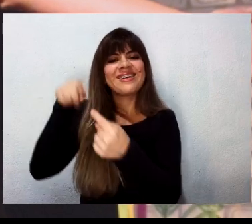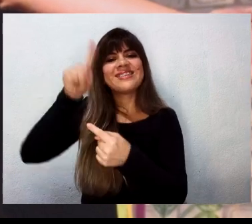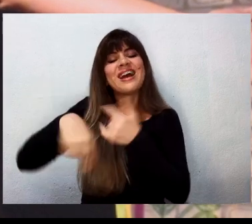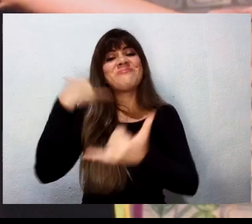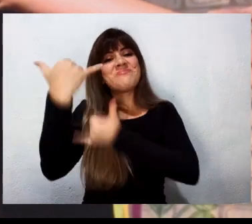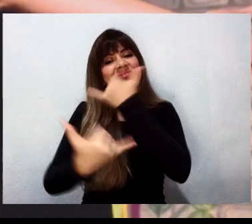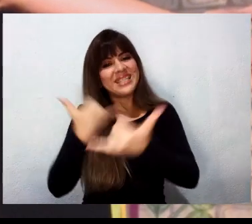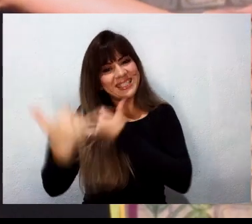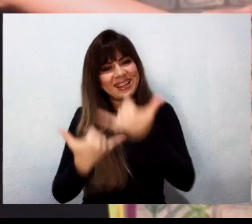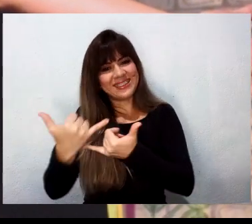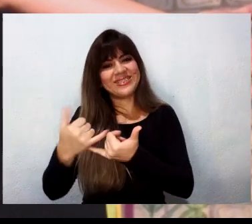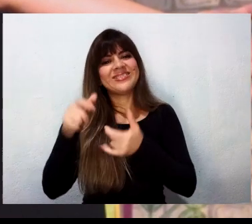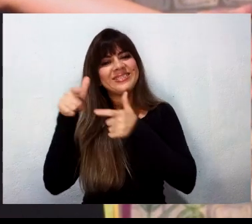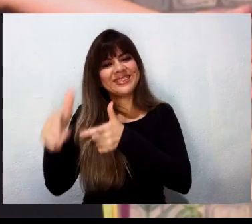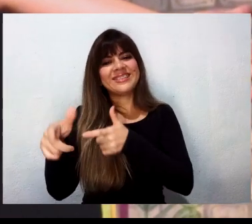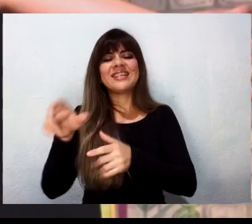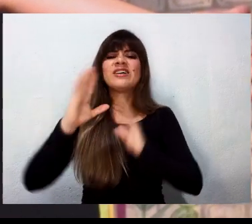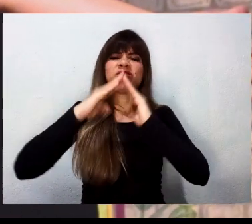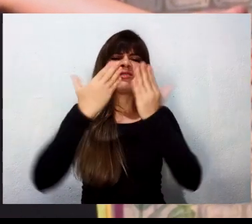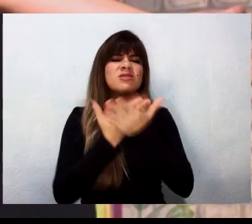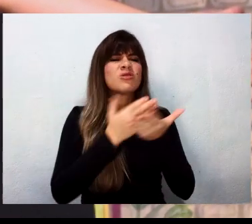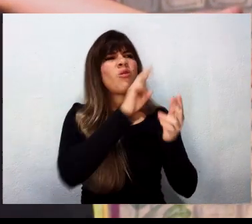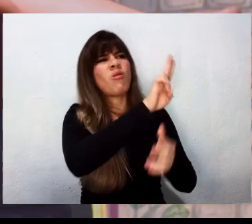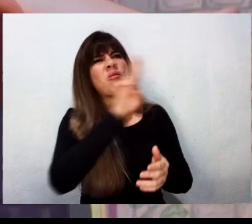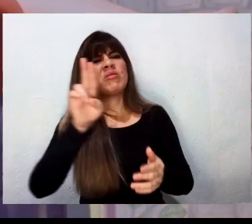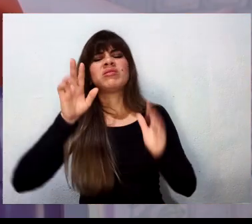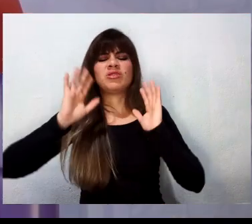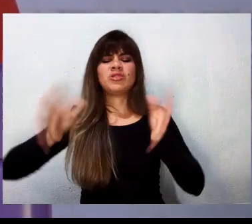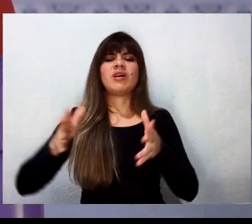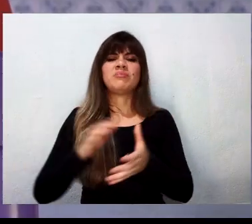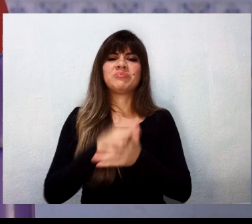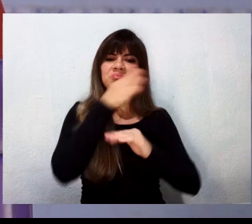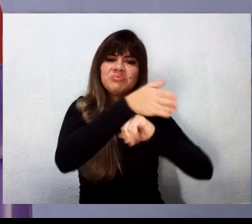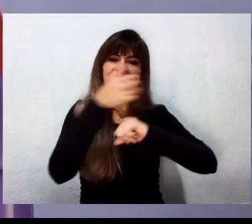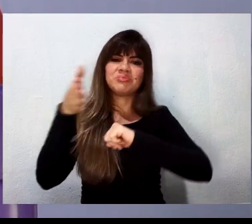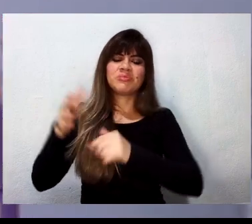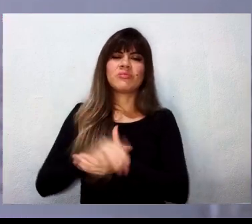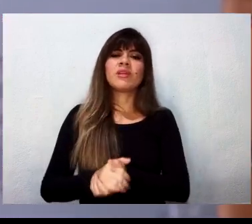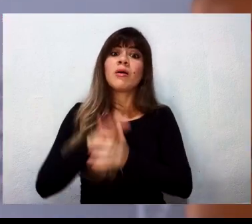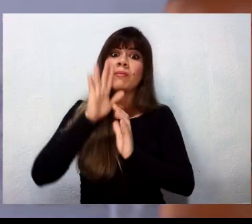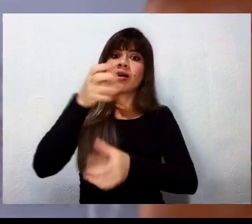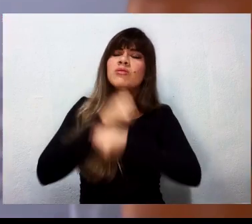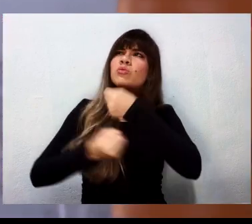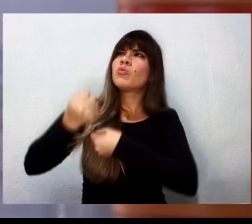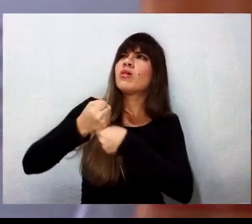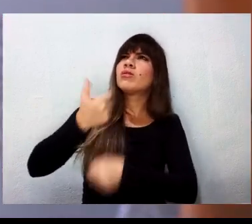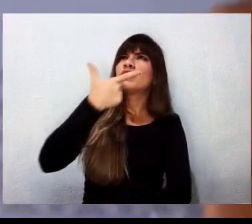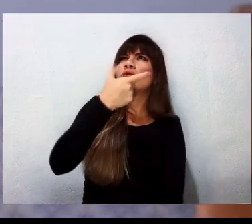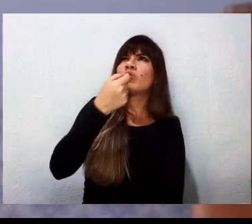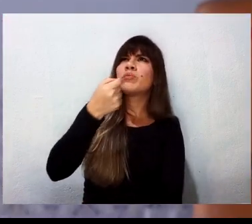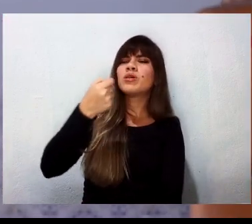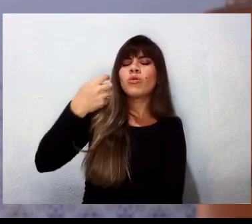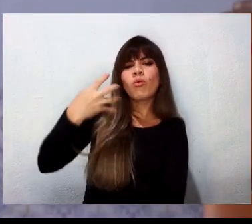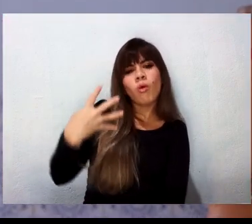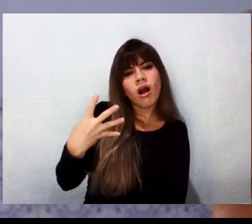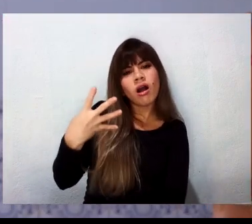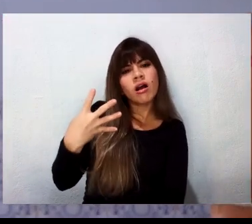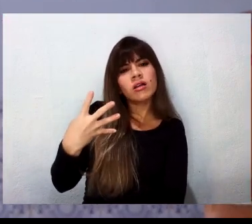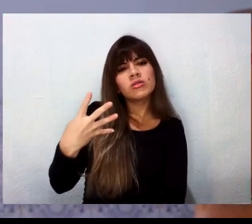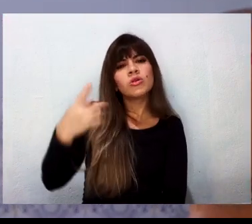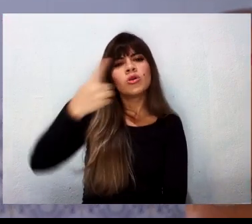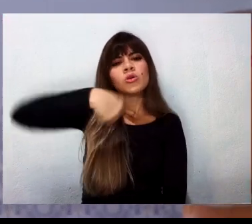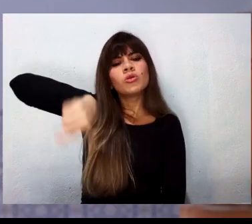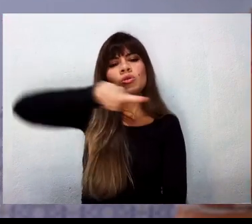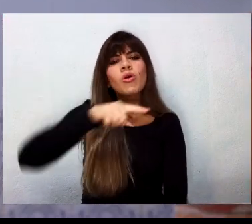muito, em vários espaços aqui, em várias escolas. O nome a gente usa pela primeira vez, eu acho que em 2004. Nelson Albuquerque. Que é um